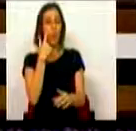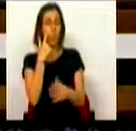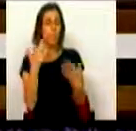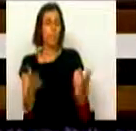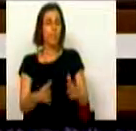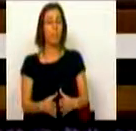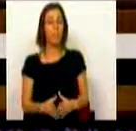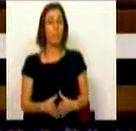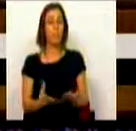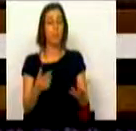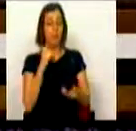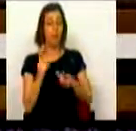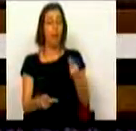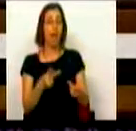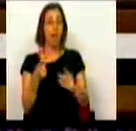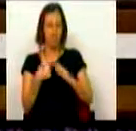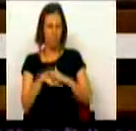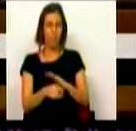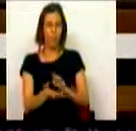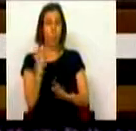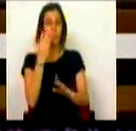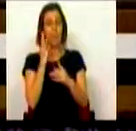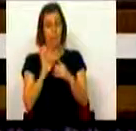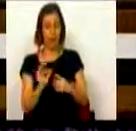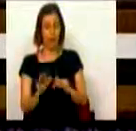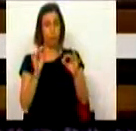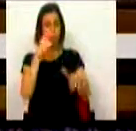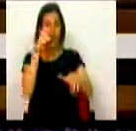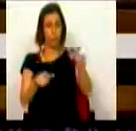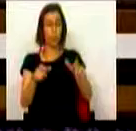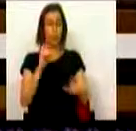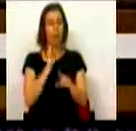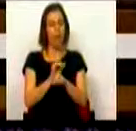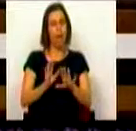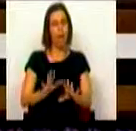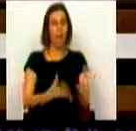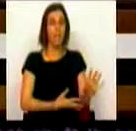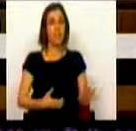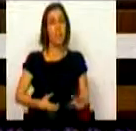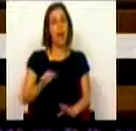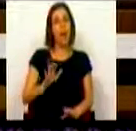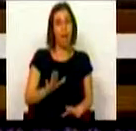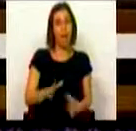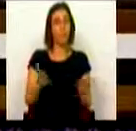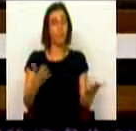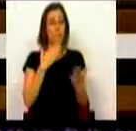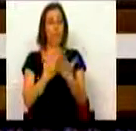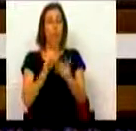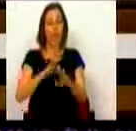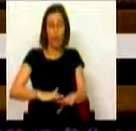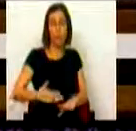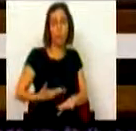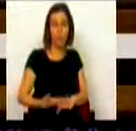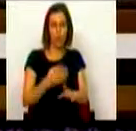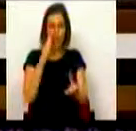conhecimento e uma análise mais profunda das características da população que ainda permanece desempregada, visando reforçar